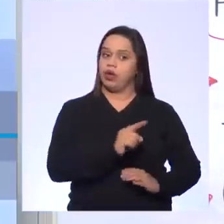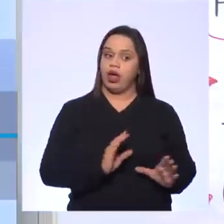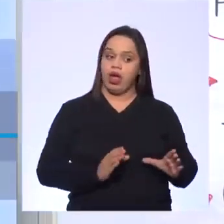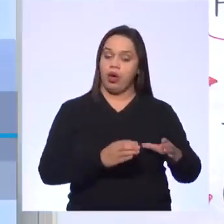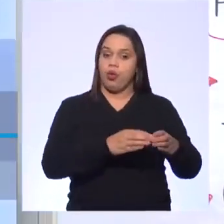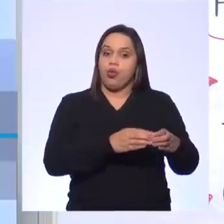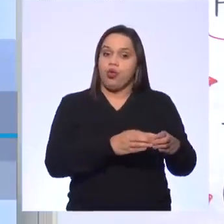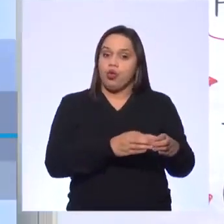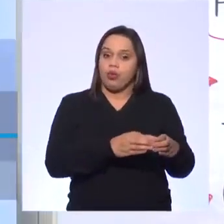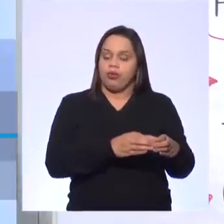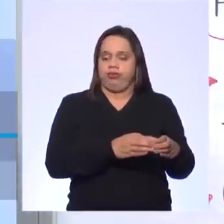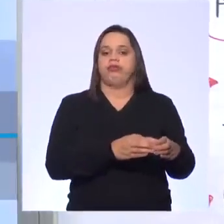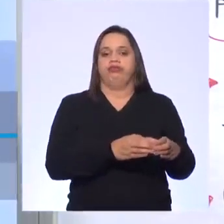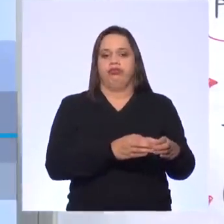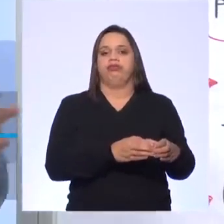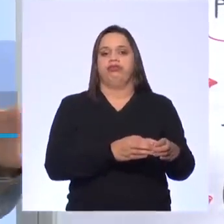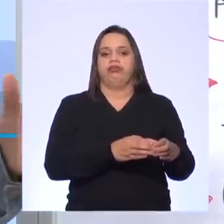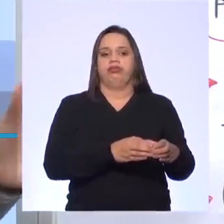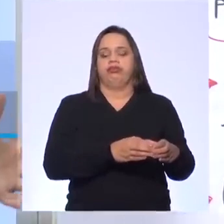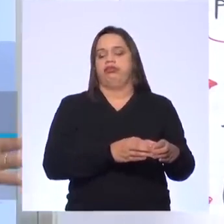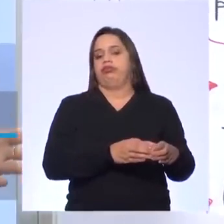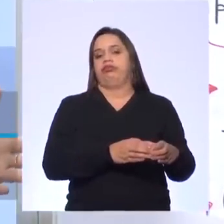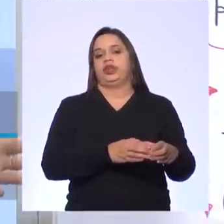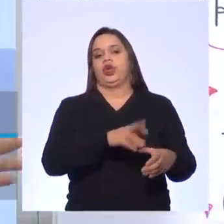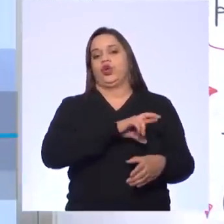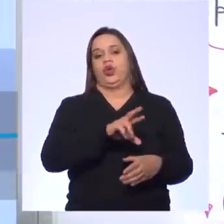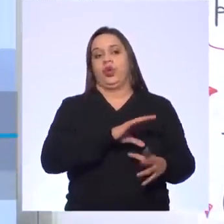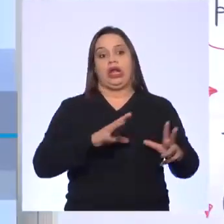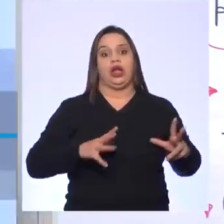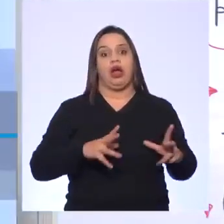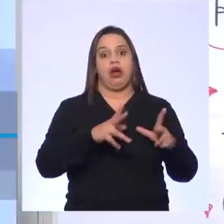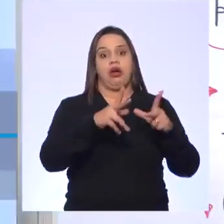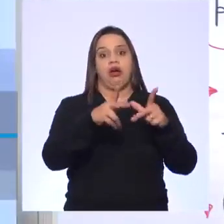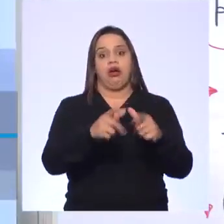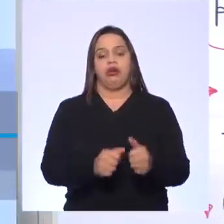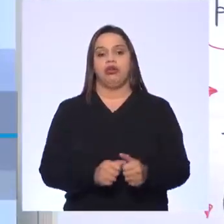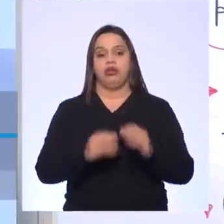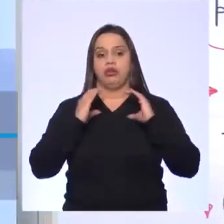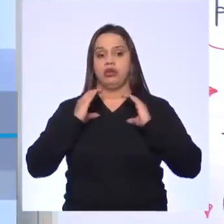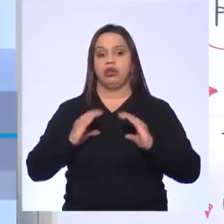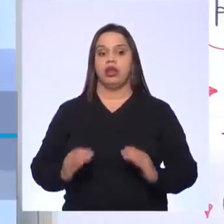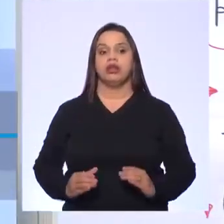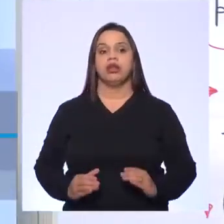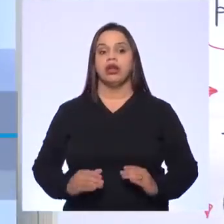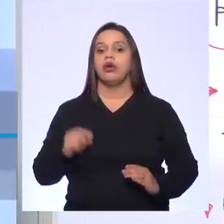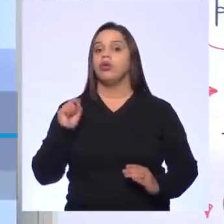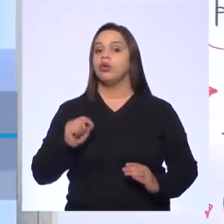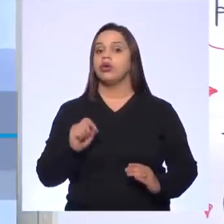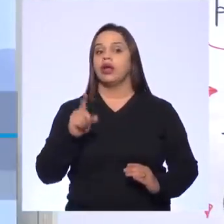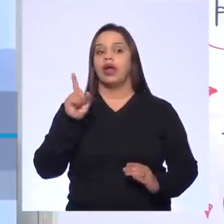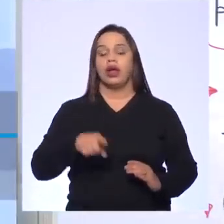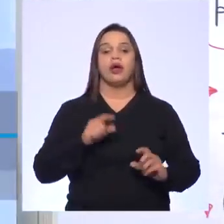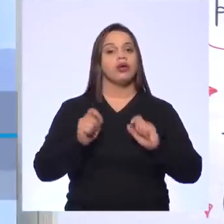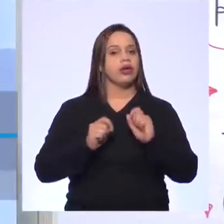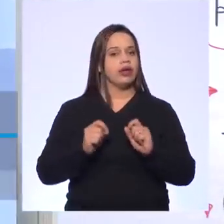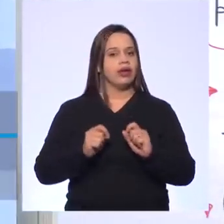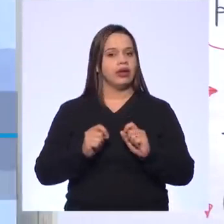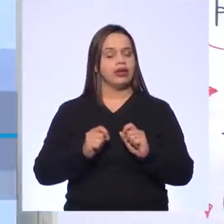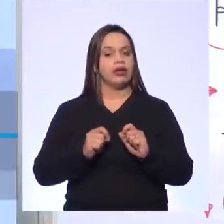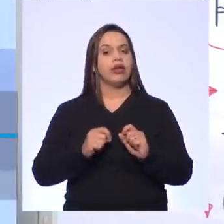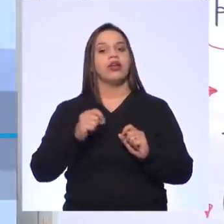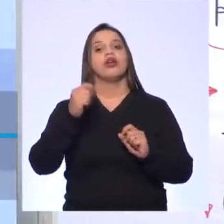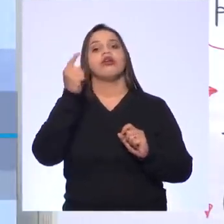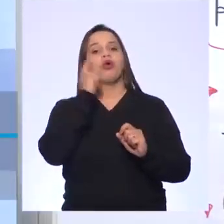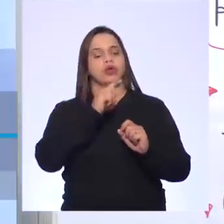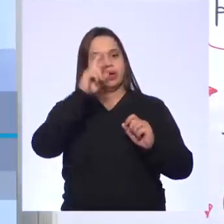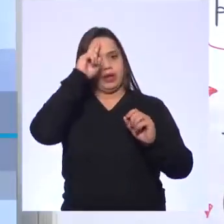grupo pequeno, não são todas as pessoas, né? Então, os cidadãos são aqueles que cumpriram alguns requisitos. Então,